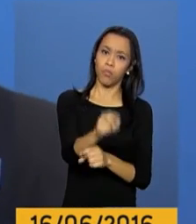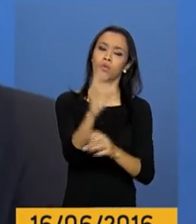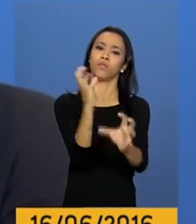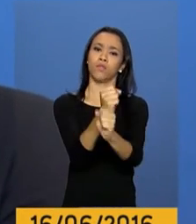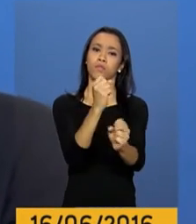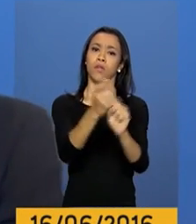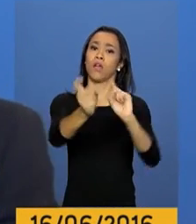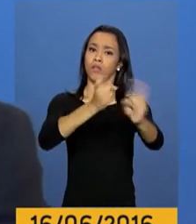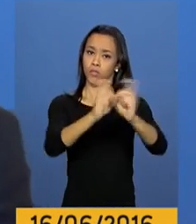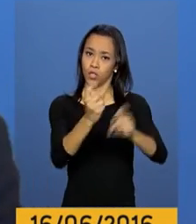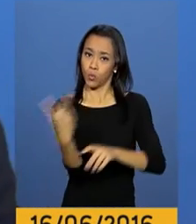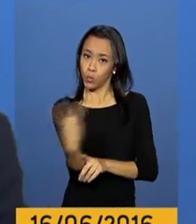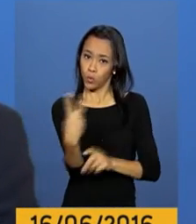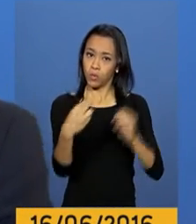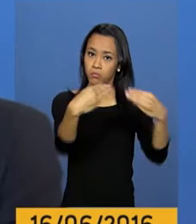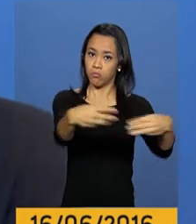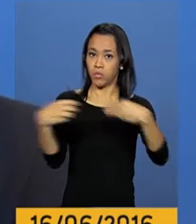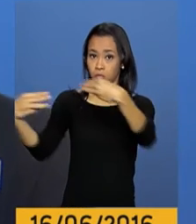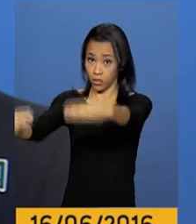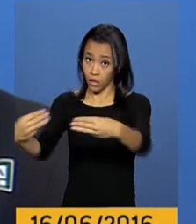uma nova base